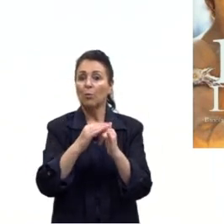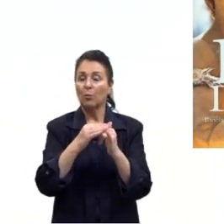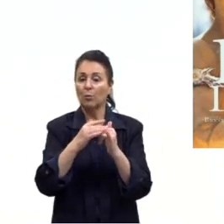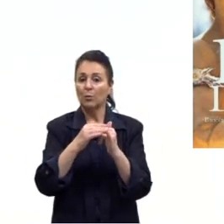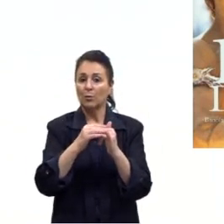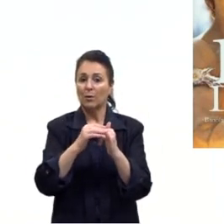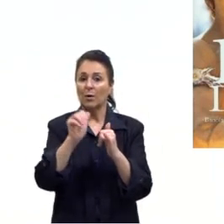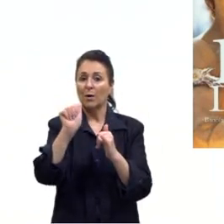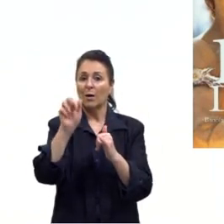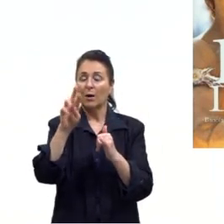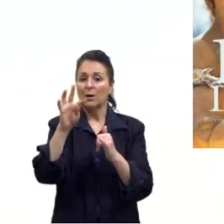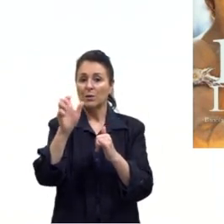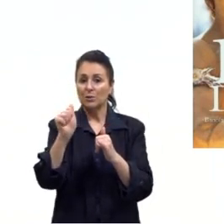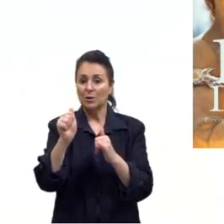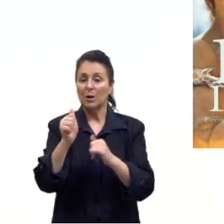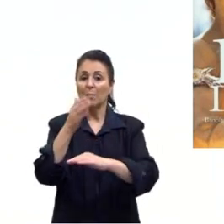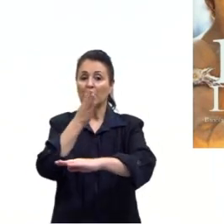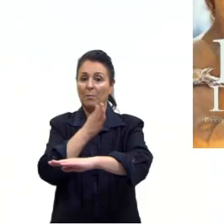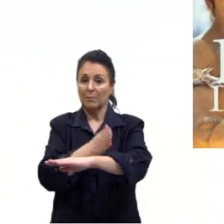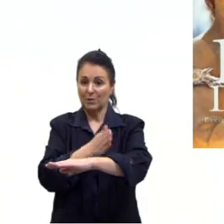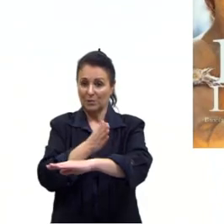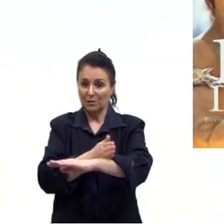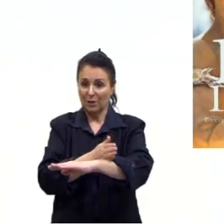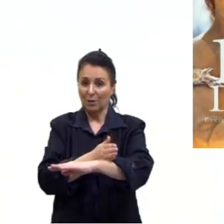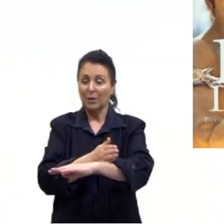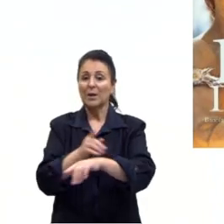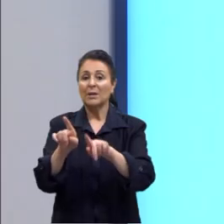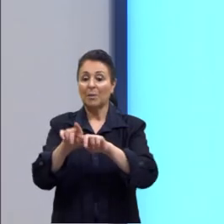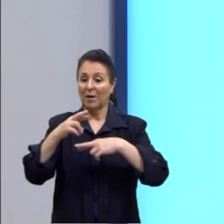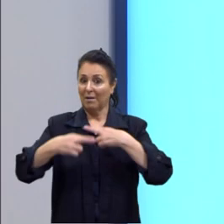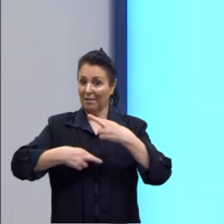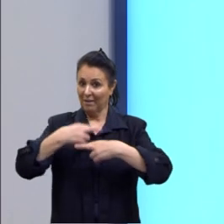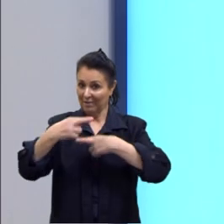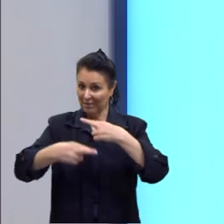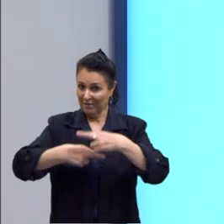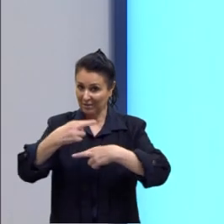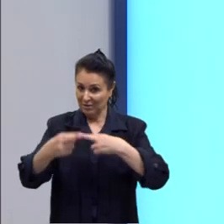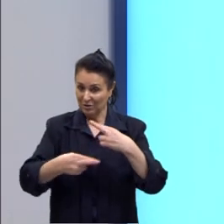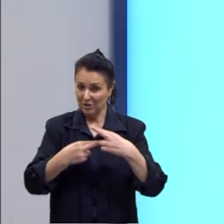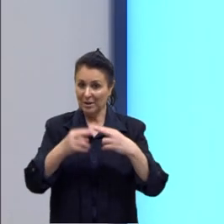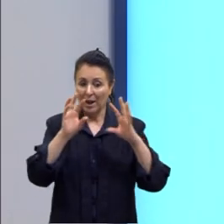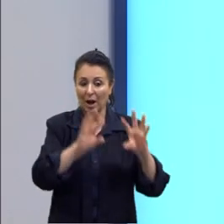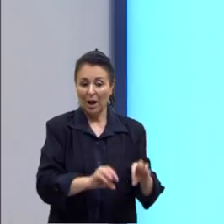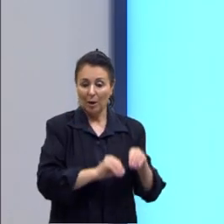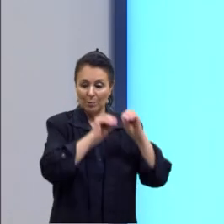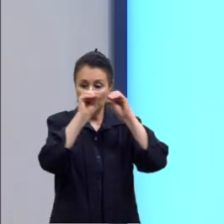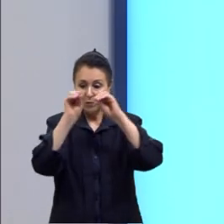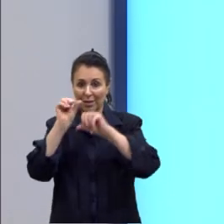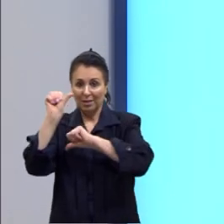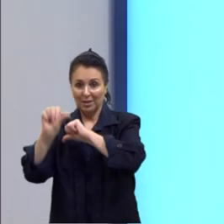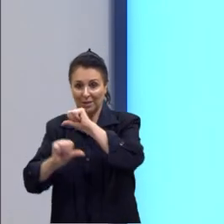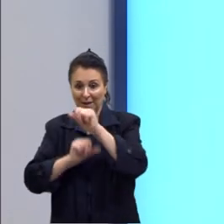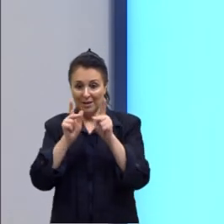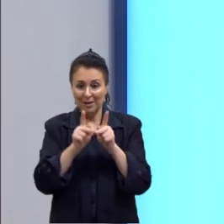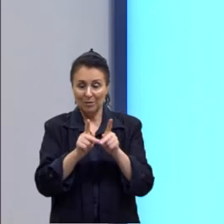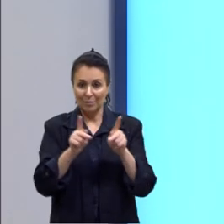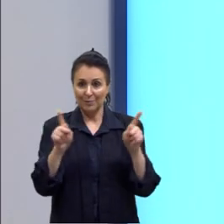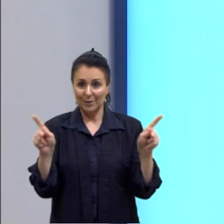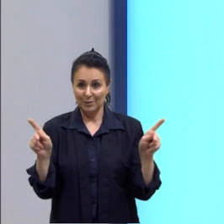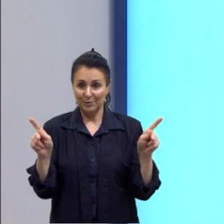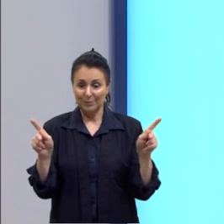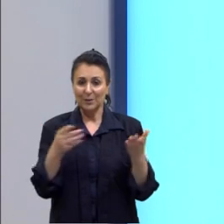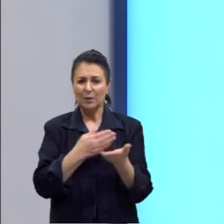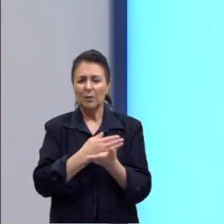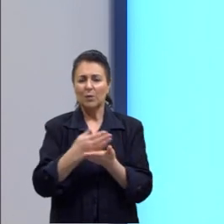arte medieval e renascentista que pega Então essa transição desses períodos lá lá